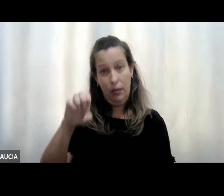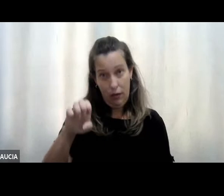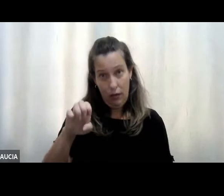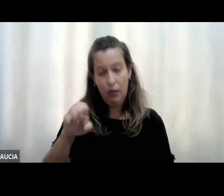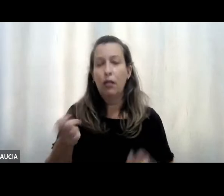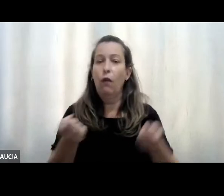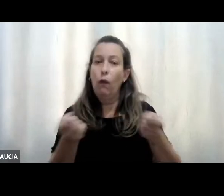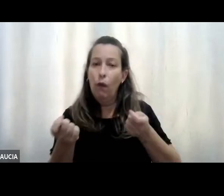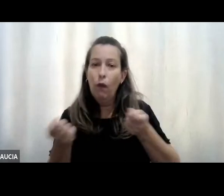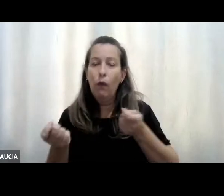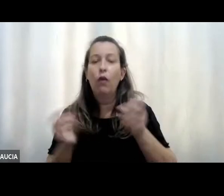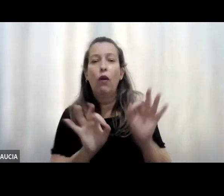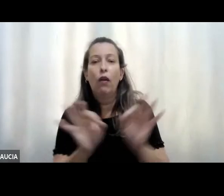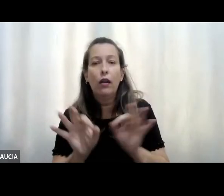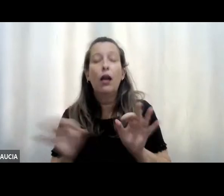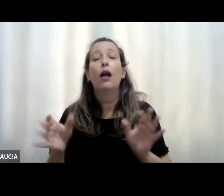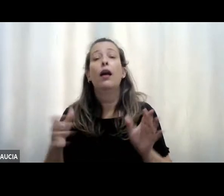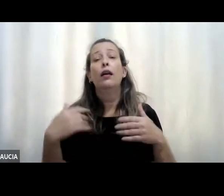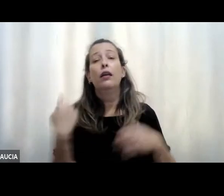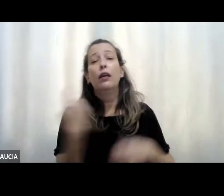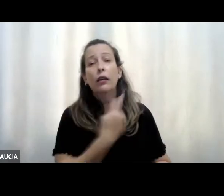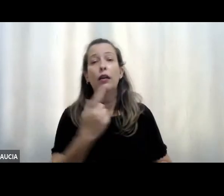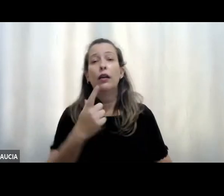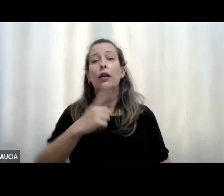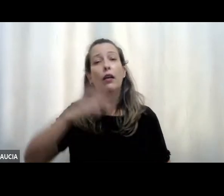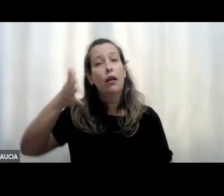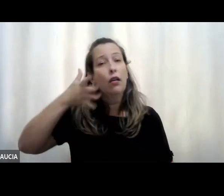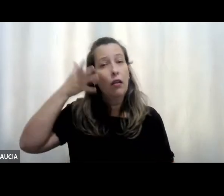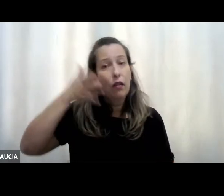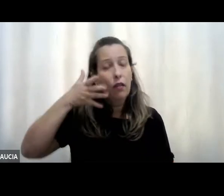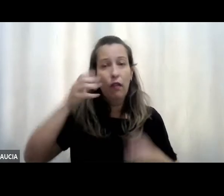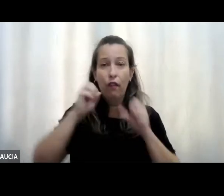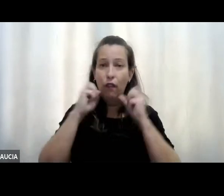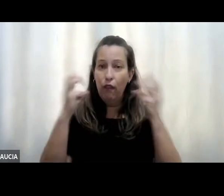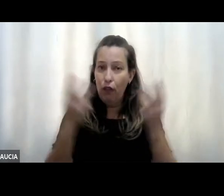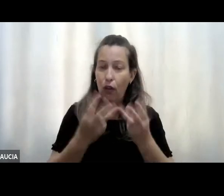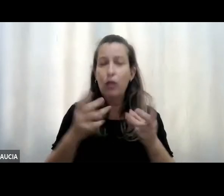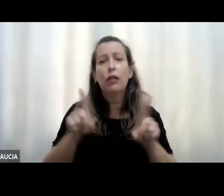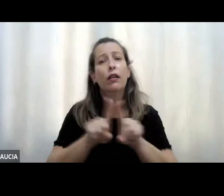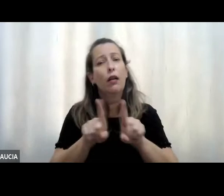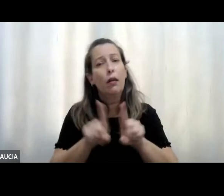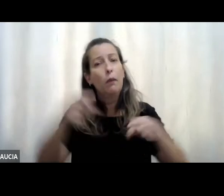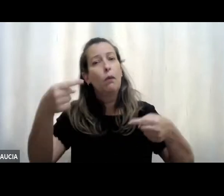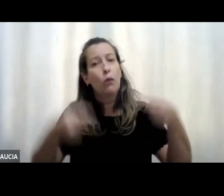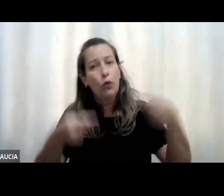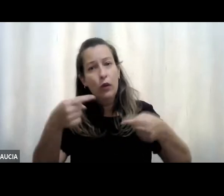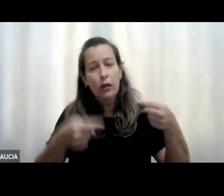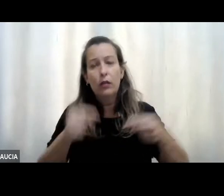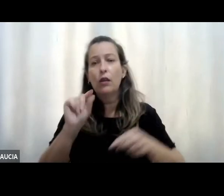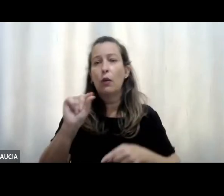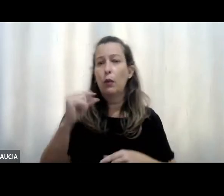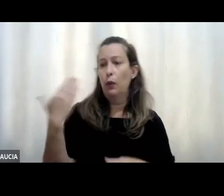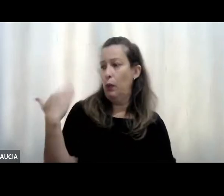gente tem esse fórum, inclusive uma política que recentemente